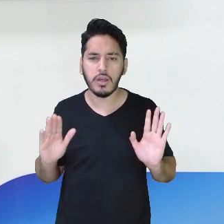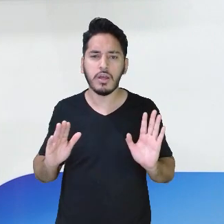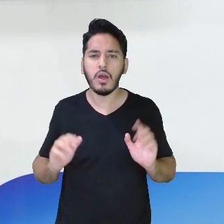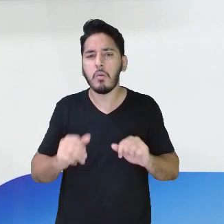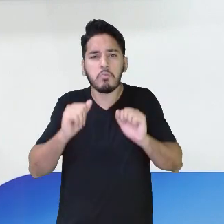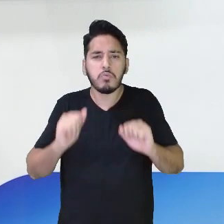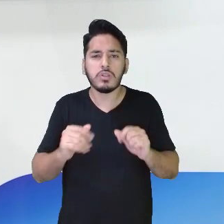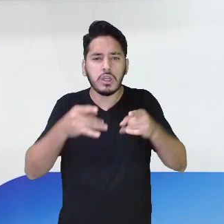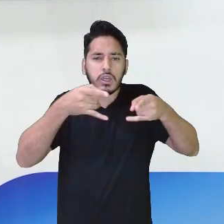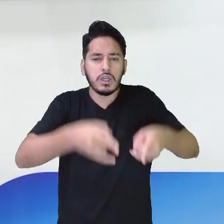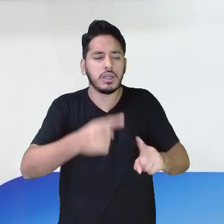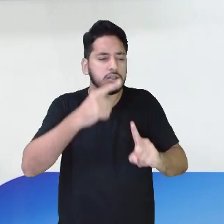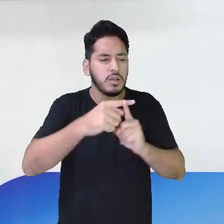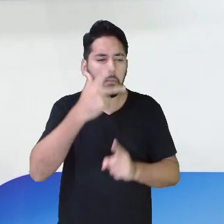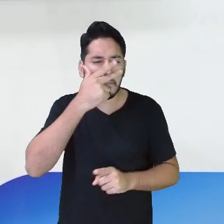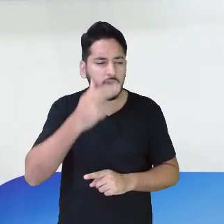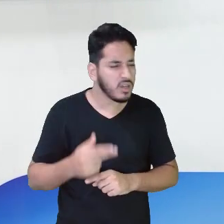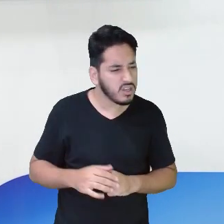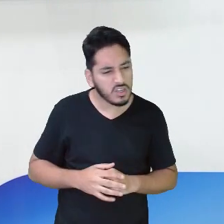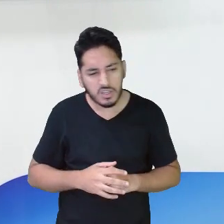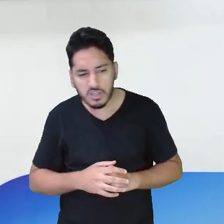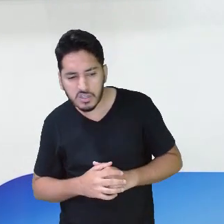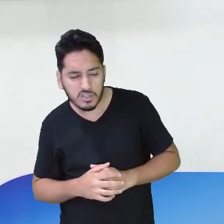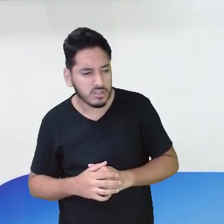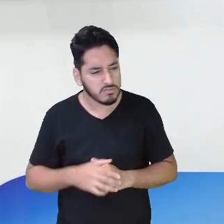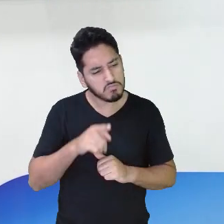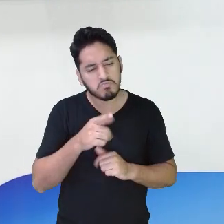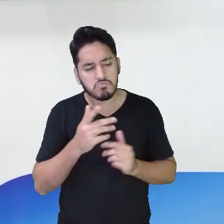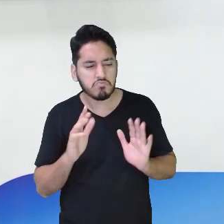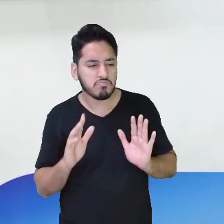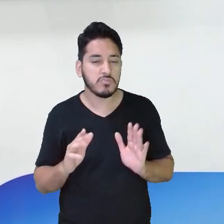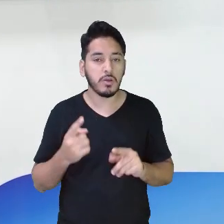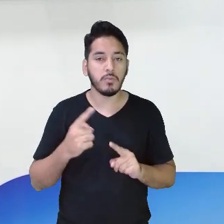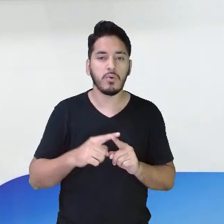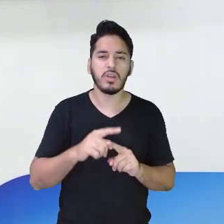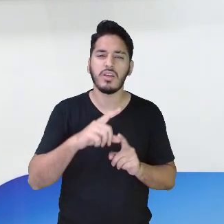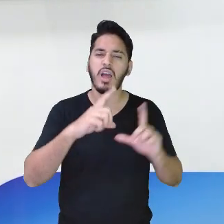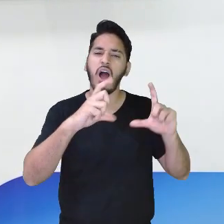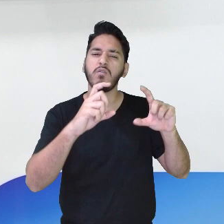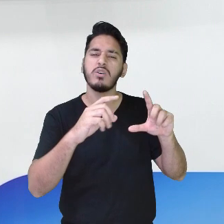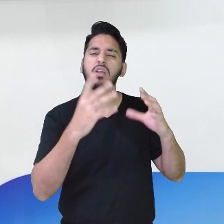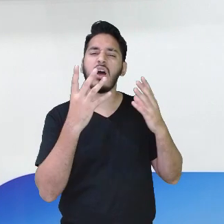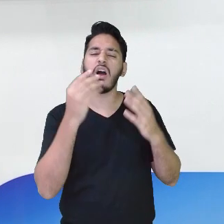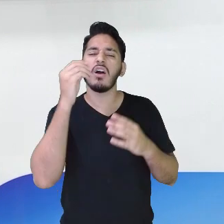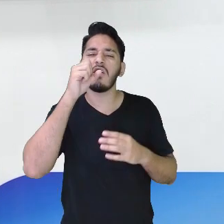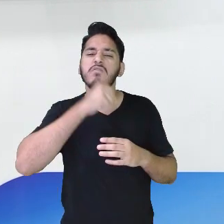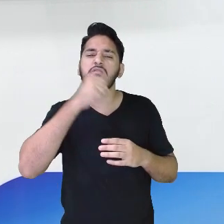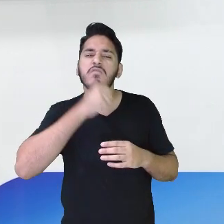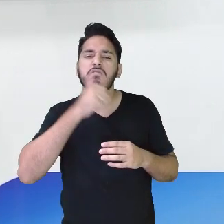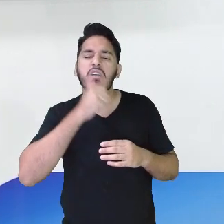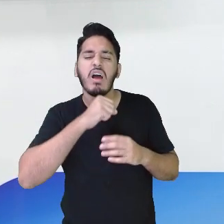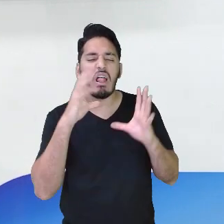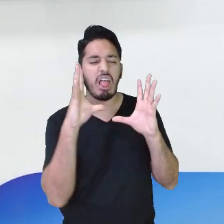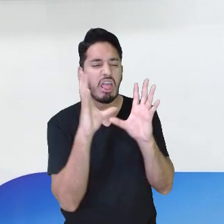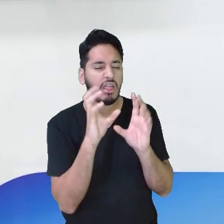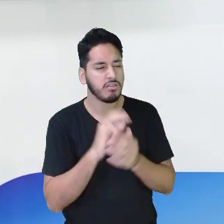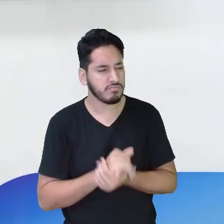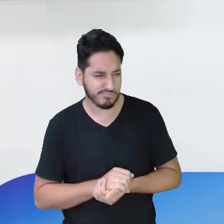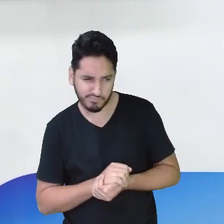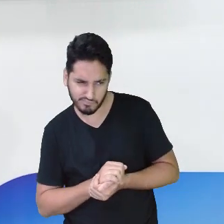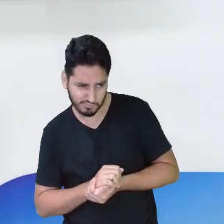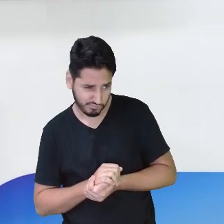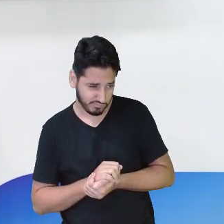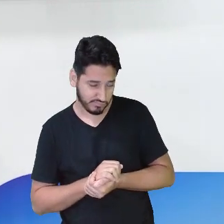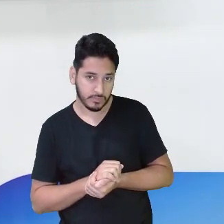Poderia ser uma Marina que parece muito, até porque ele diz que a foto ali já estava gasta com o tempo. Poderia aquele homem ter se